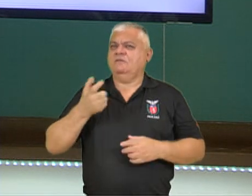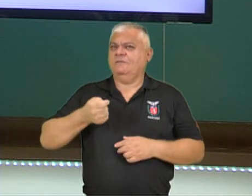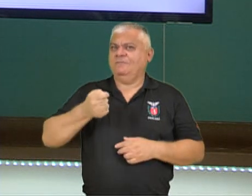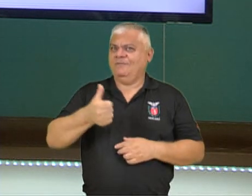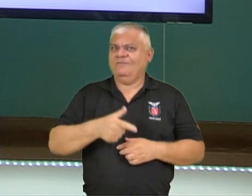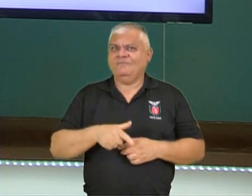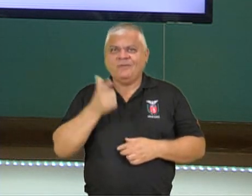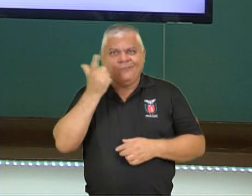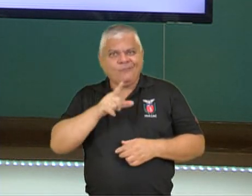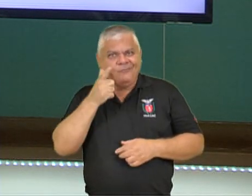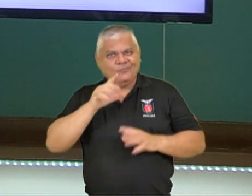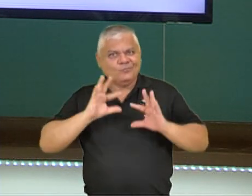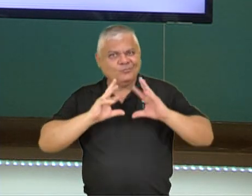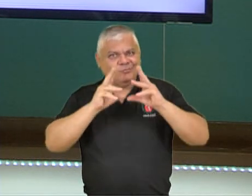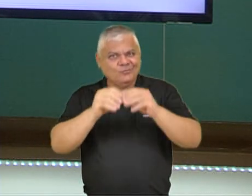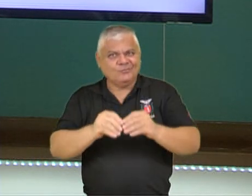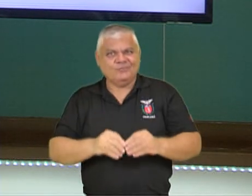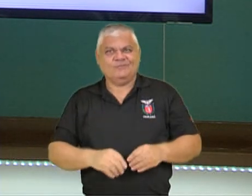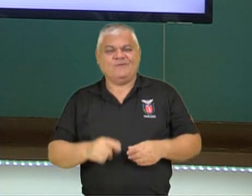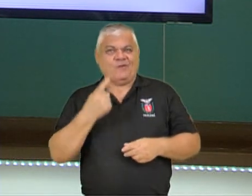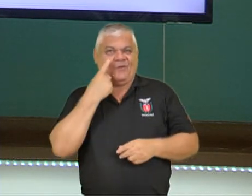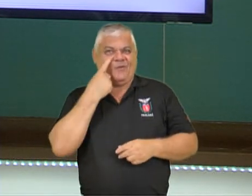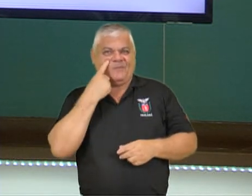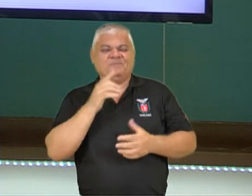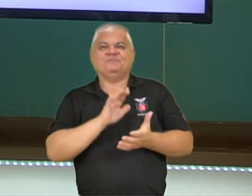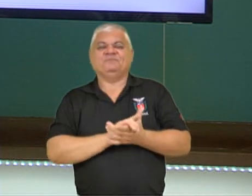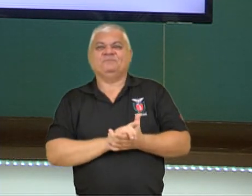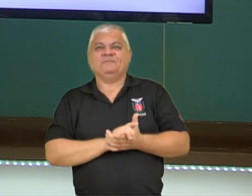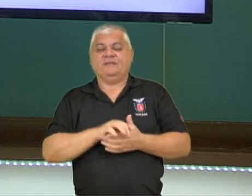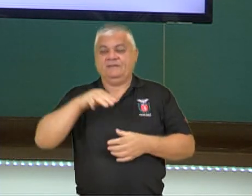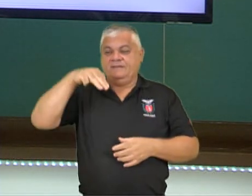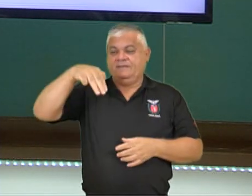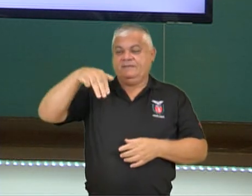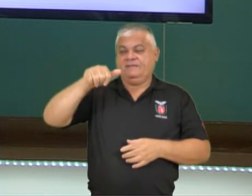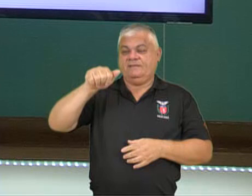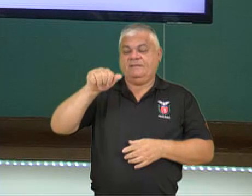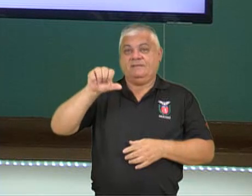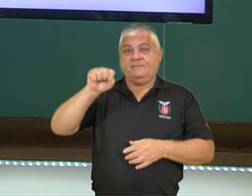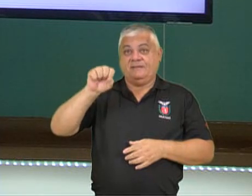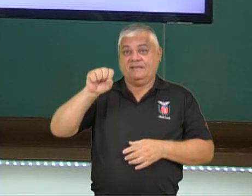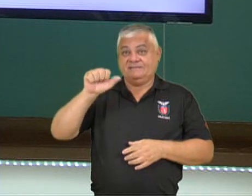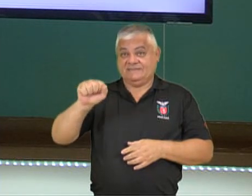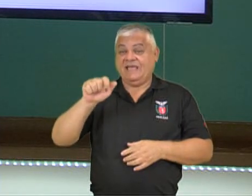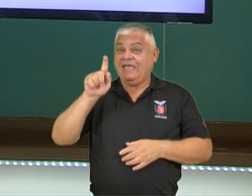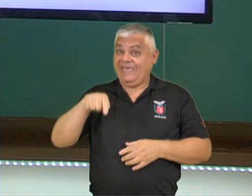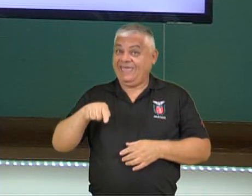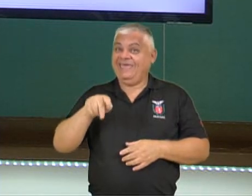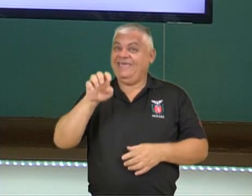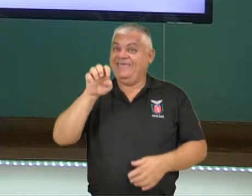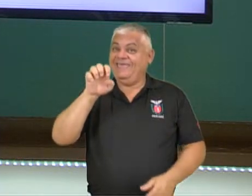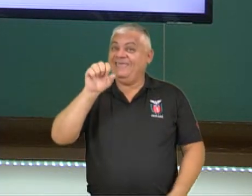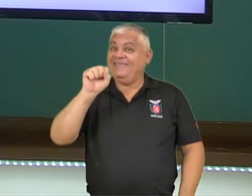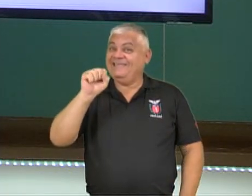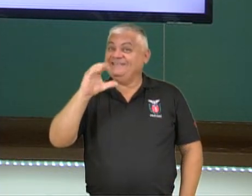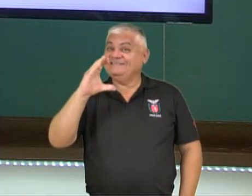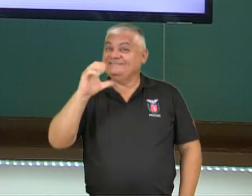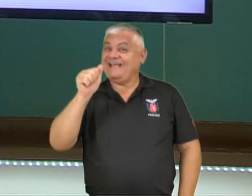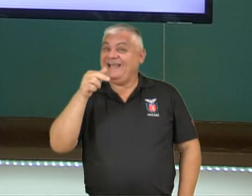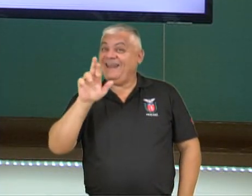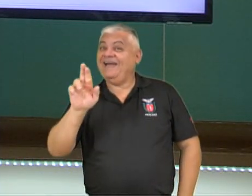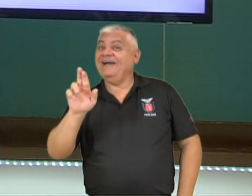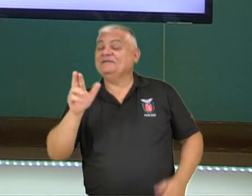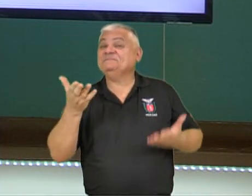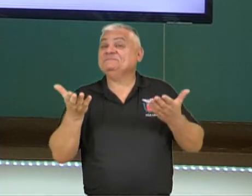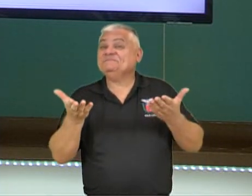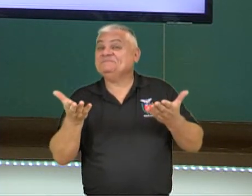gurizada. Veja aí, ó, meus queridos. Massa, eu sei que é uma grandeza escalar, já acabei de falar isso, né? Porque a pergunta é o seguinte, são